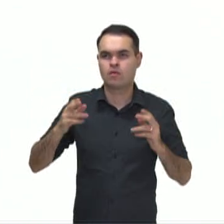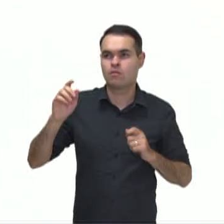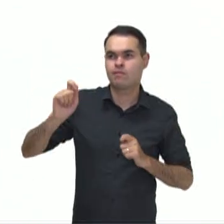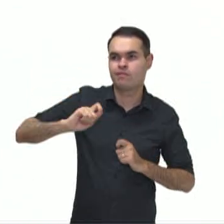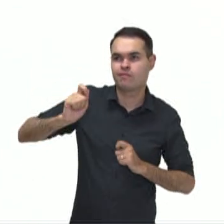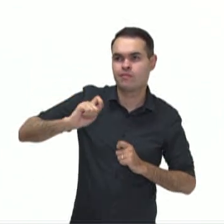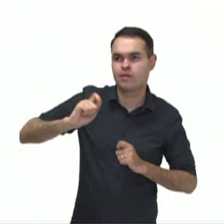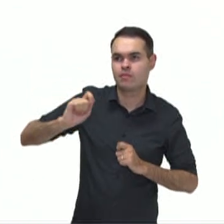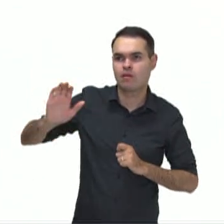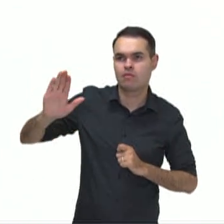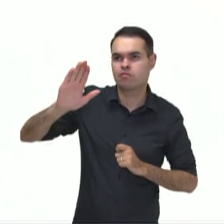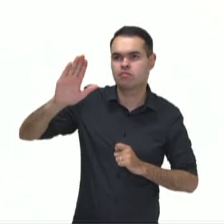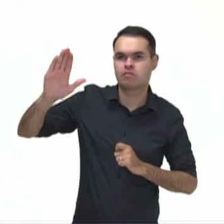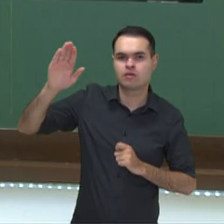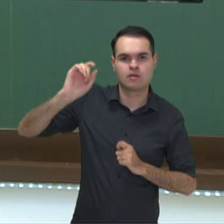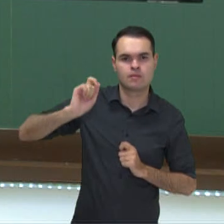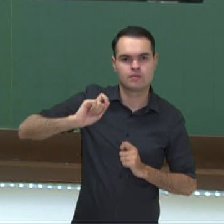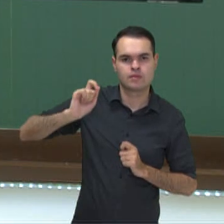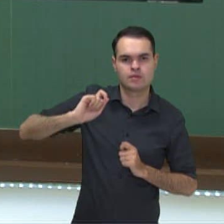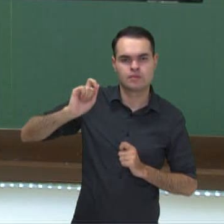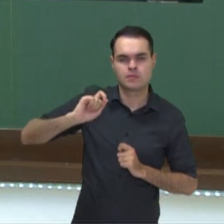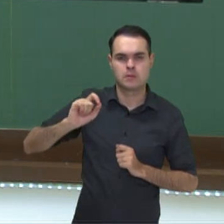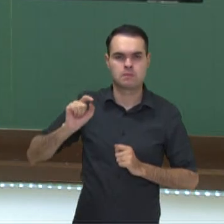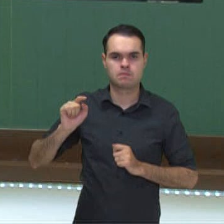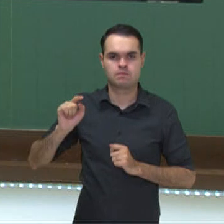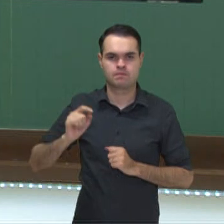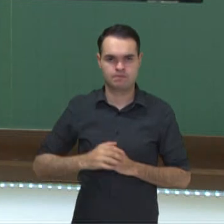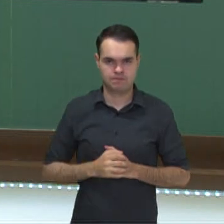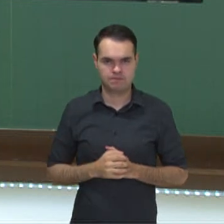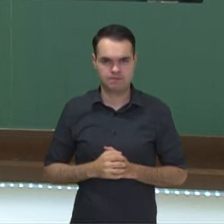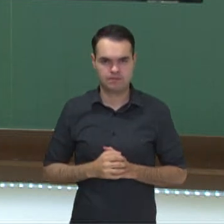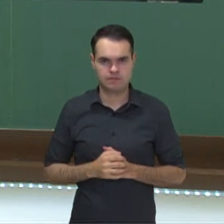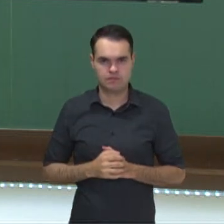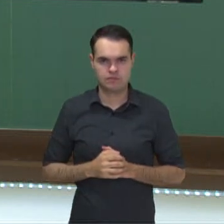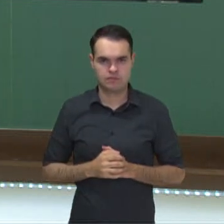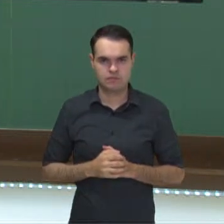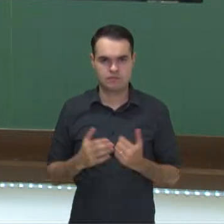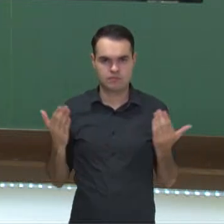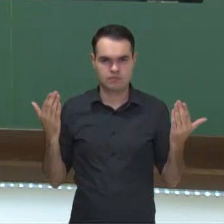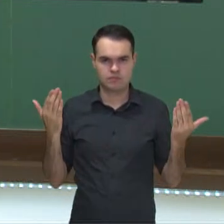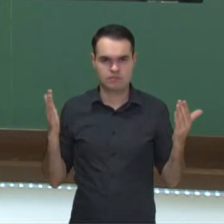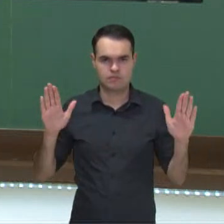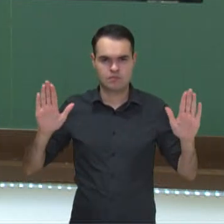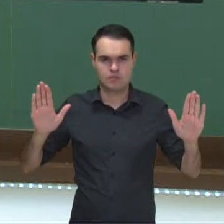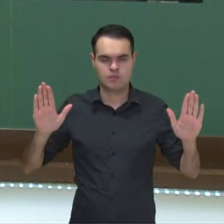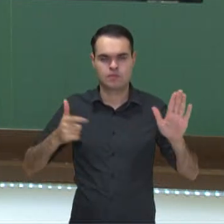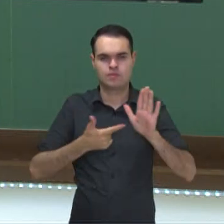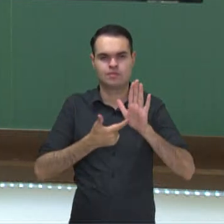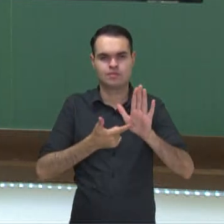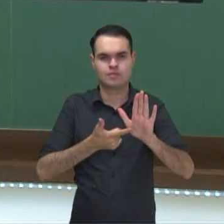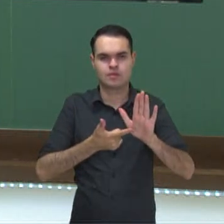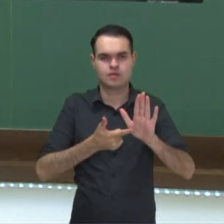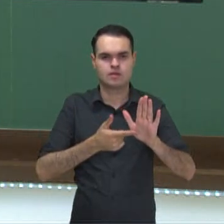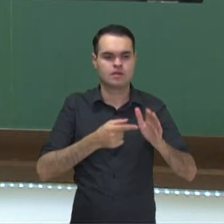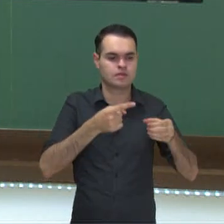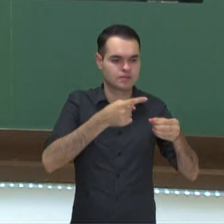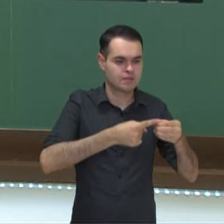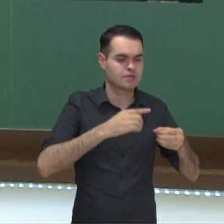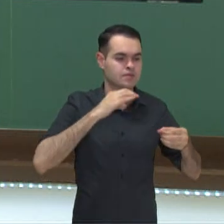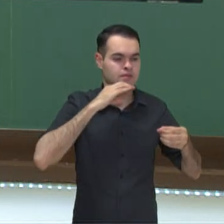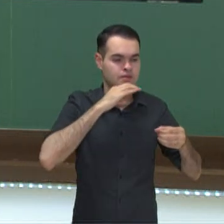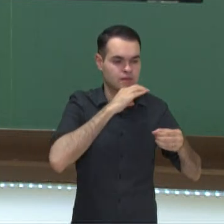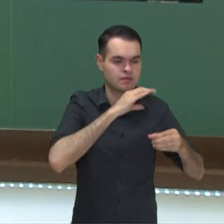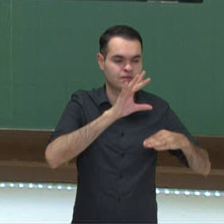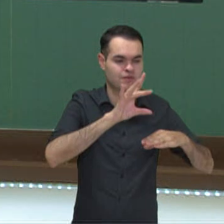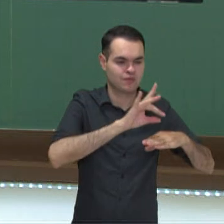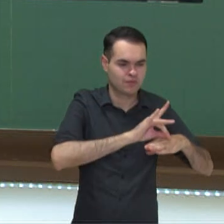no céu. Isso mesmo. Então, para mostrar, exemplificar a relação da cidade ser quente, dela reter o